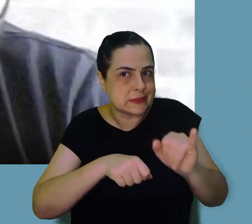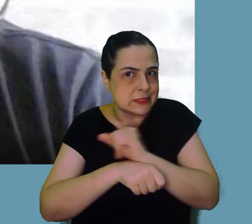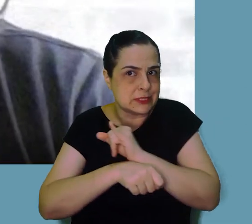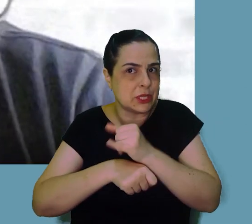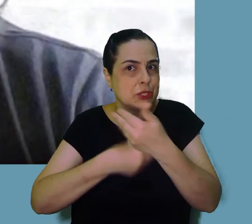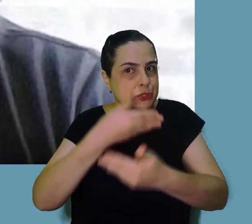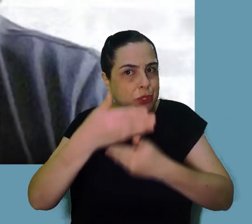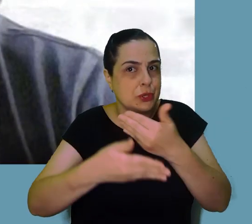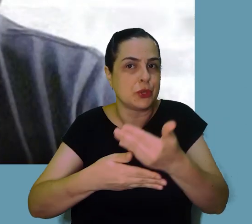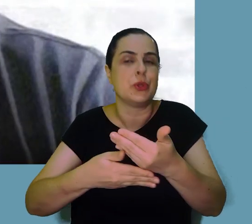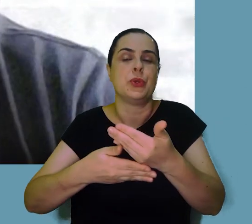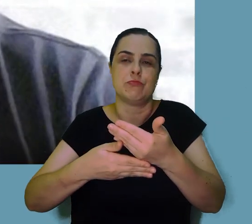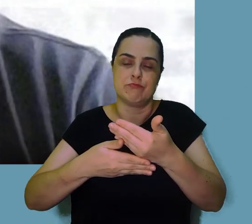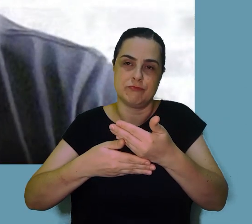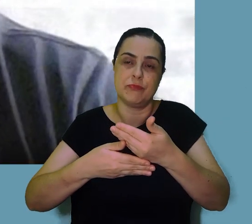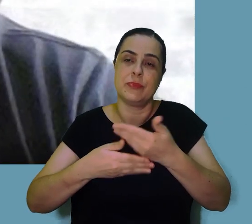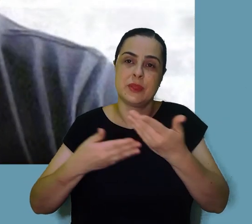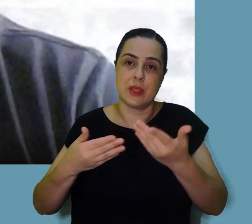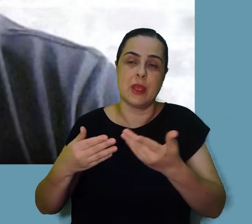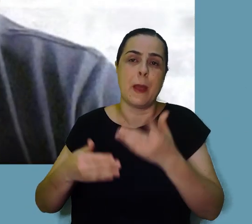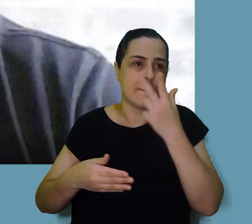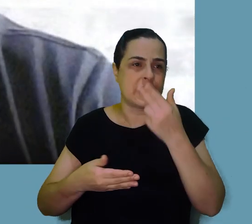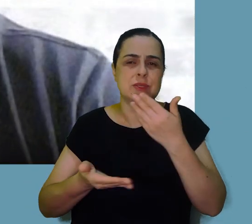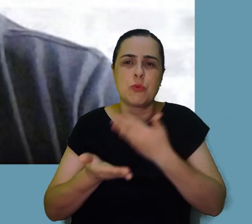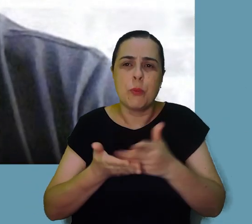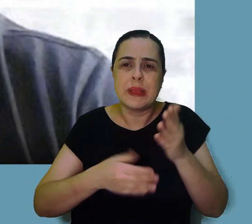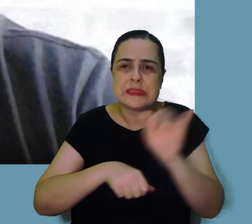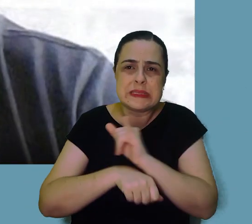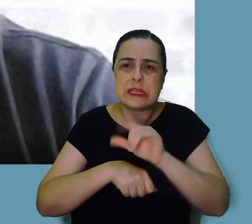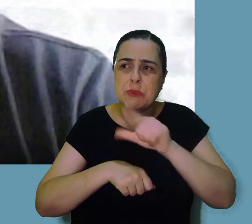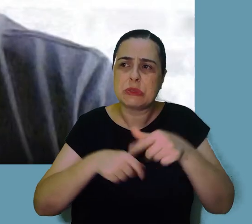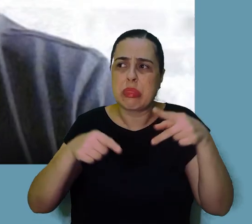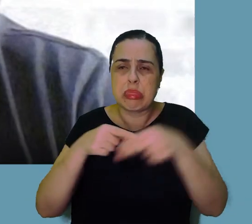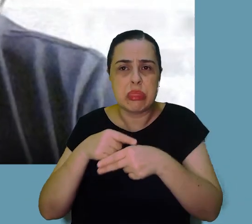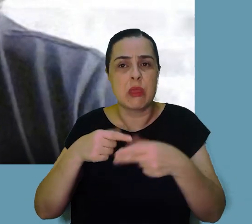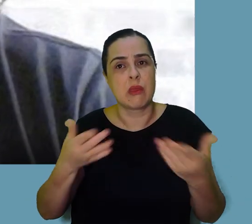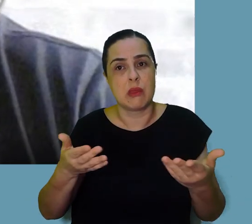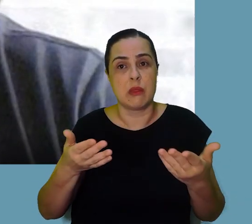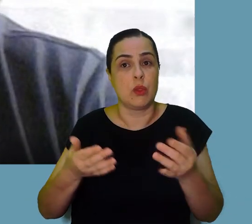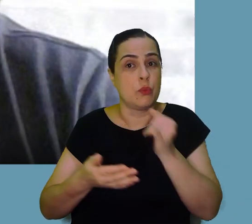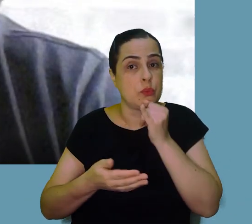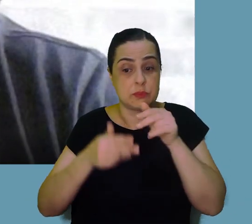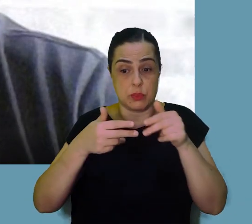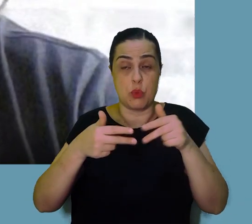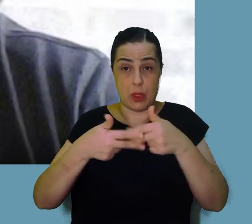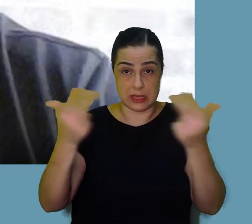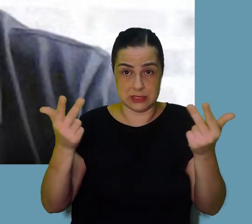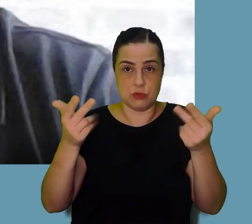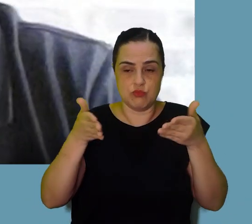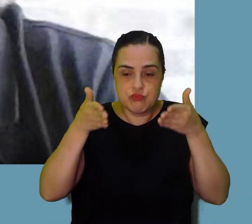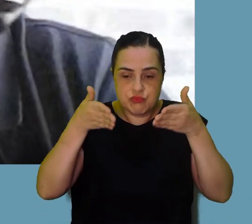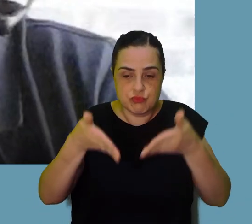continuidade. Poucas vezes a gente vê o lançamento desses programas com recorte racial que já divulguem na sua abertura